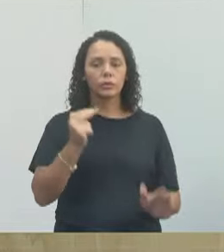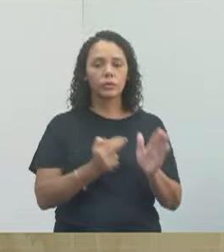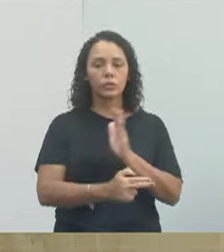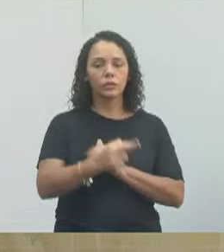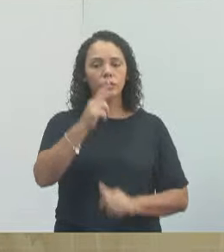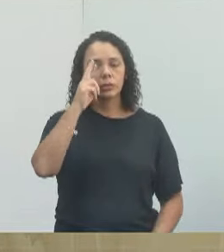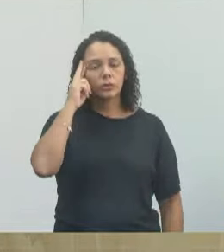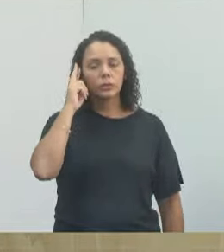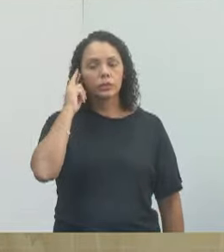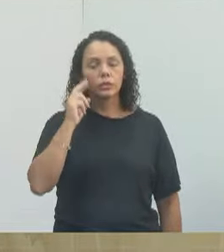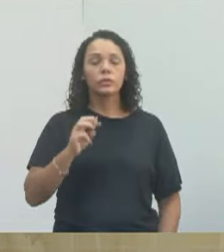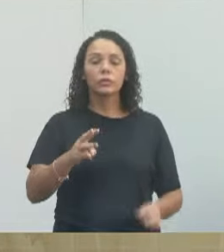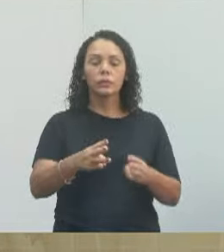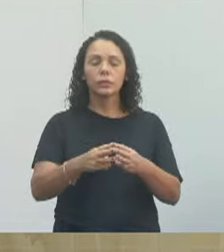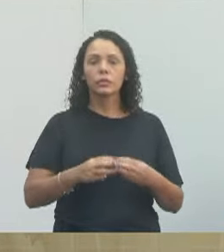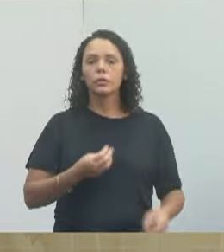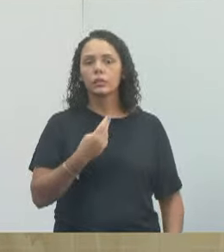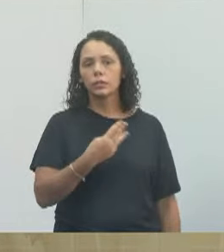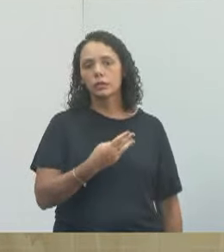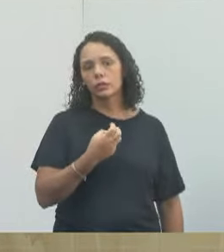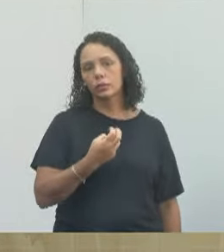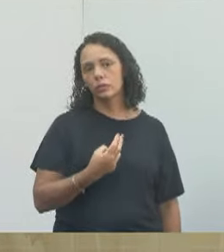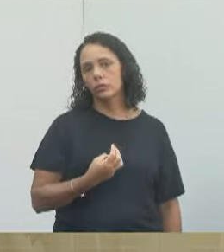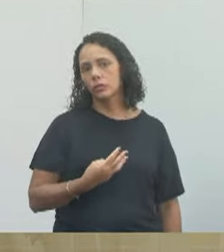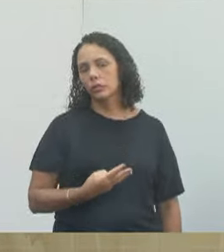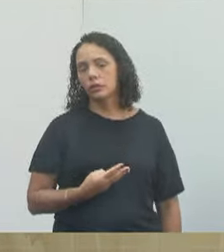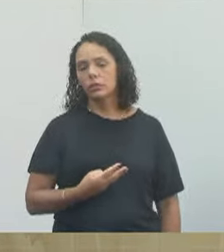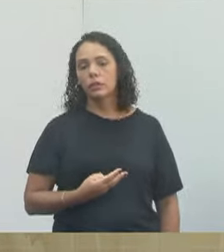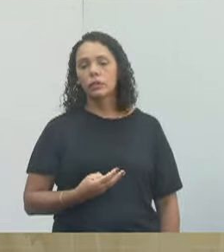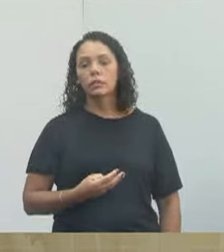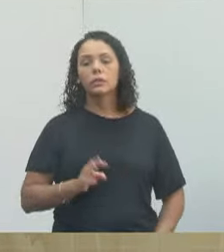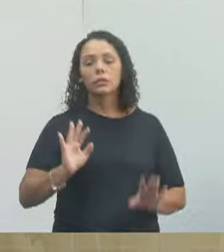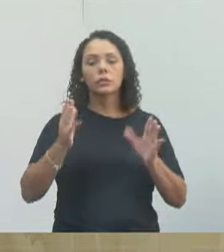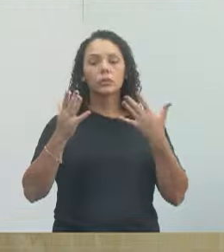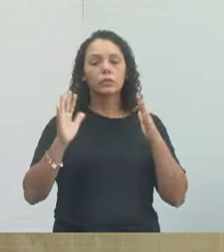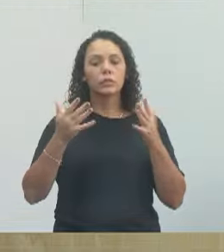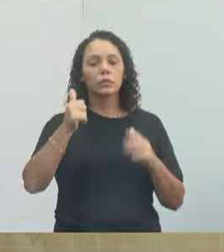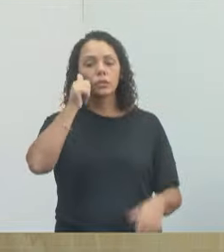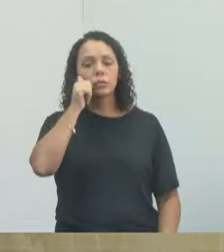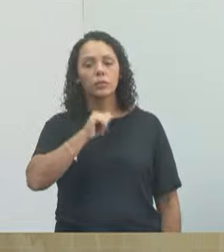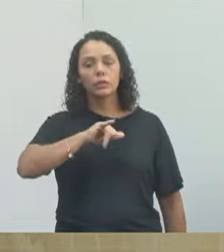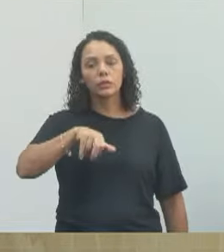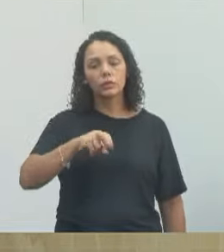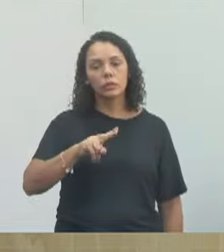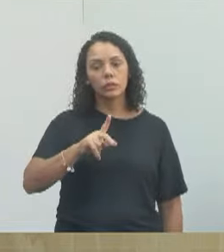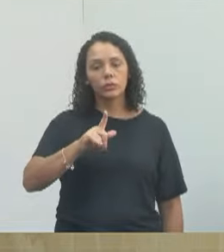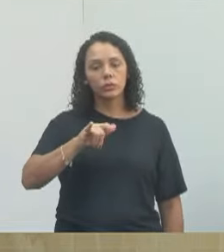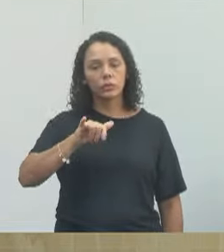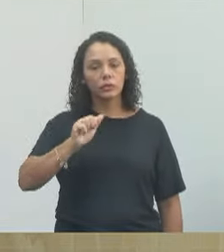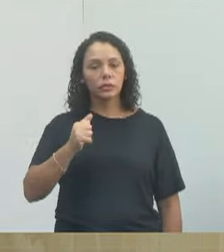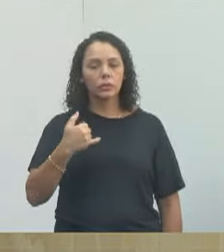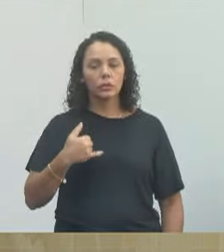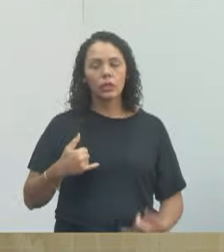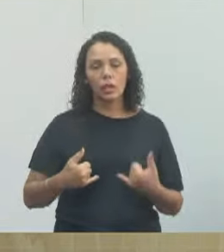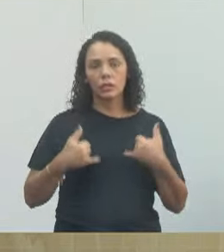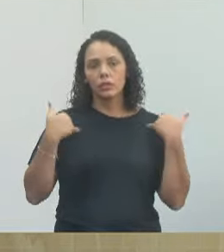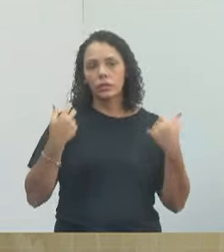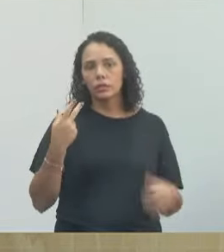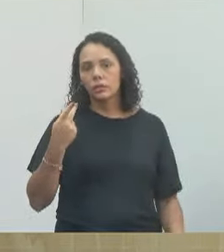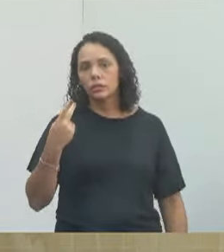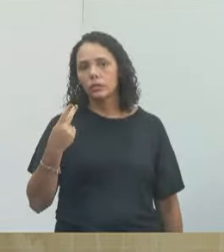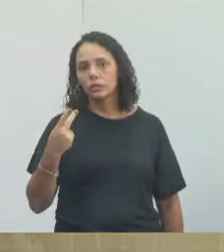Moção com relatório mensal mérito a senhora Júlia Cristina de Oliveira pelo transcurso seu aniversário comemorado em 28 de Abril